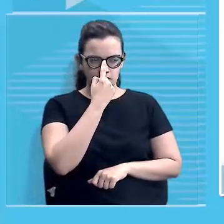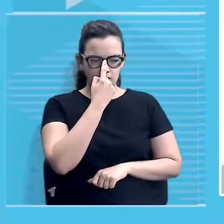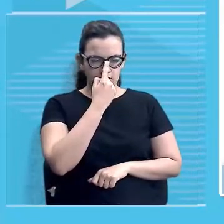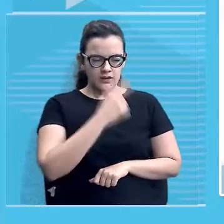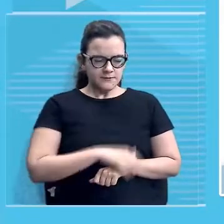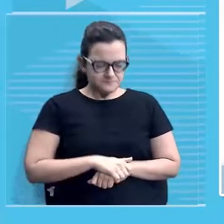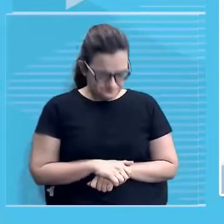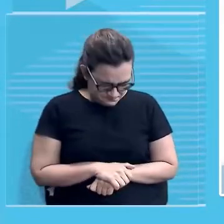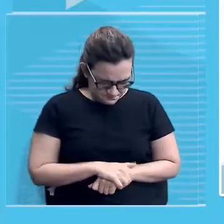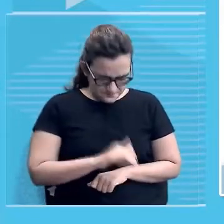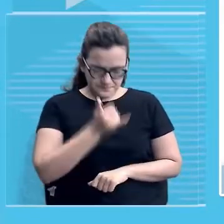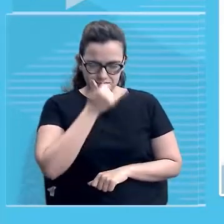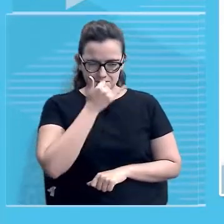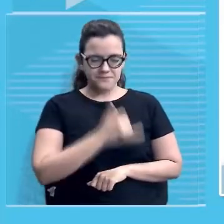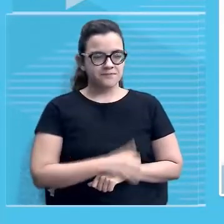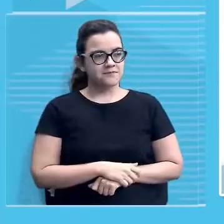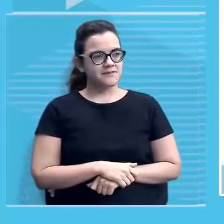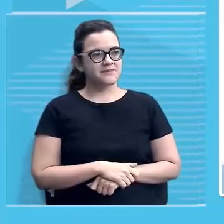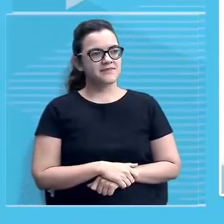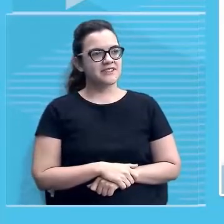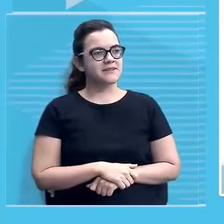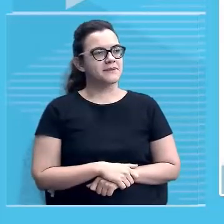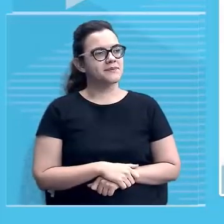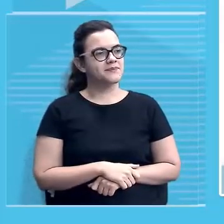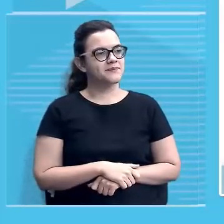a água passou